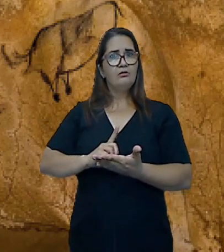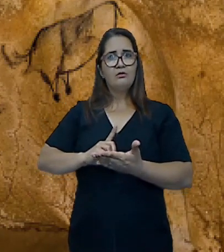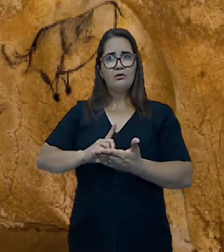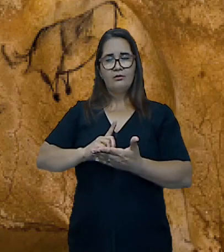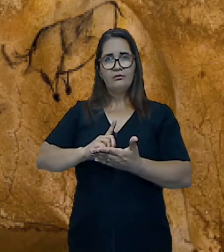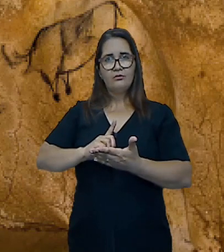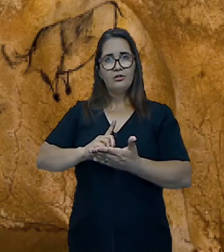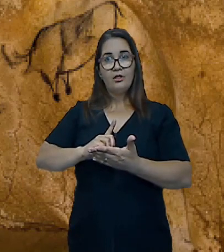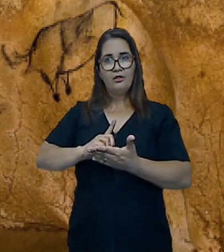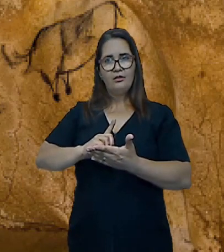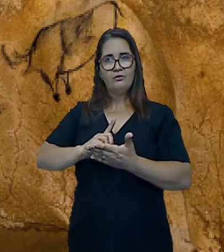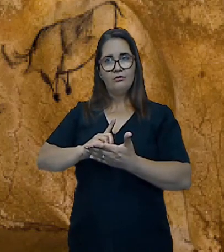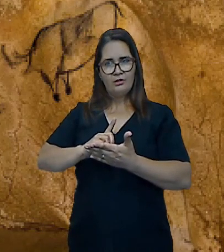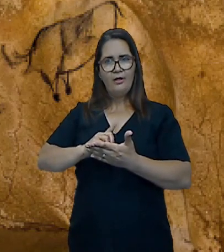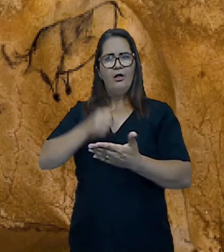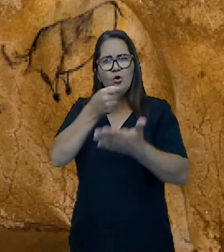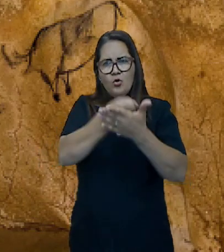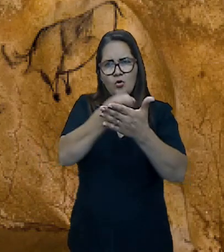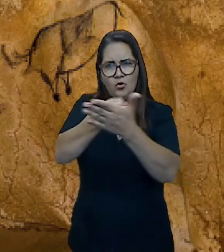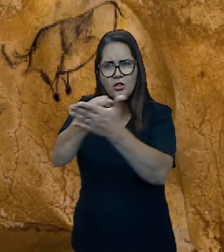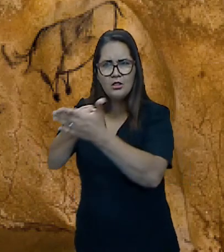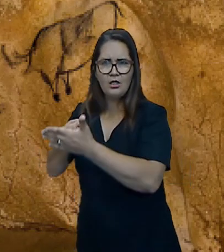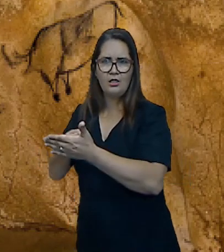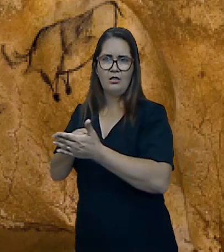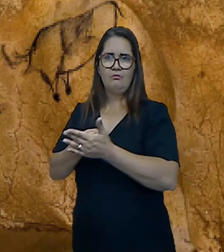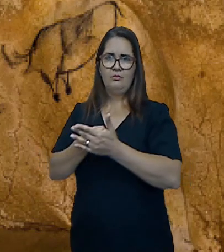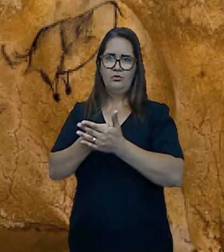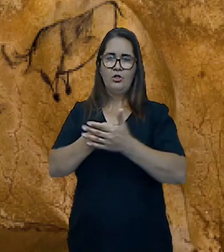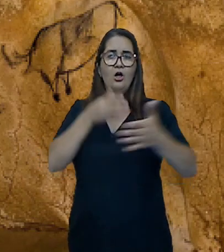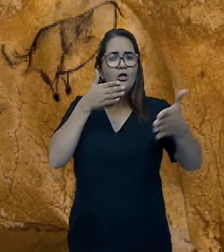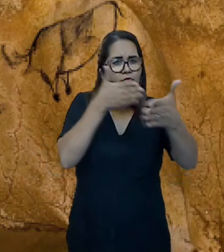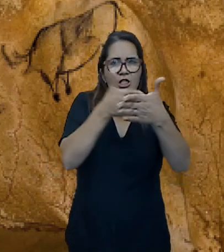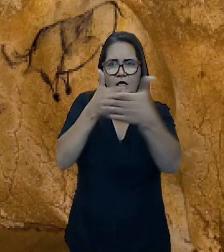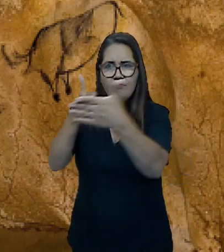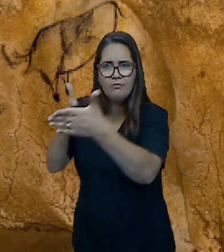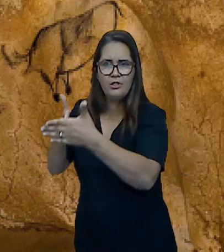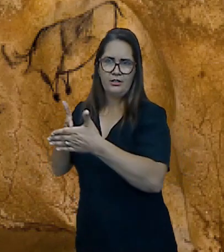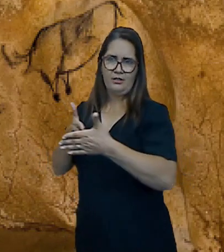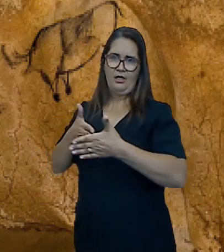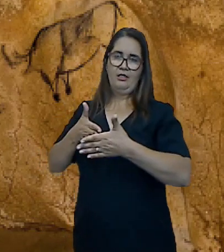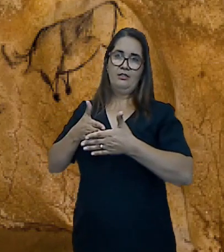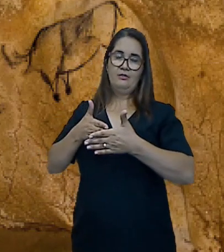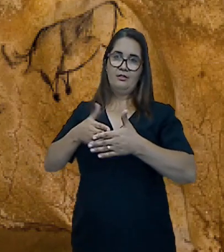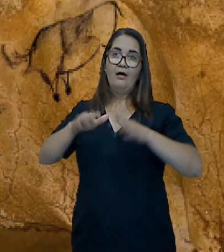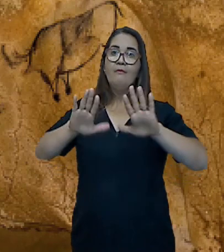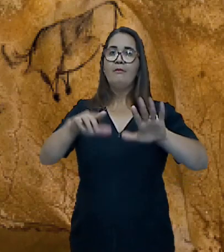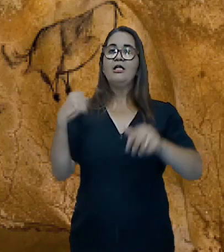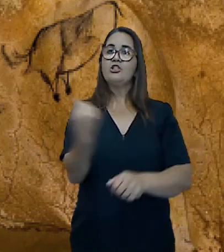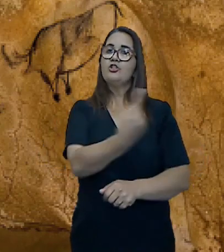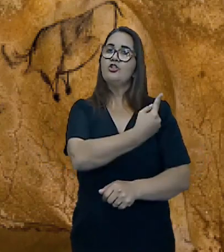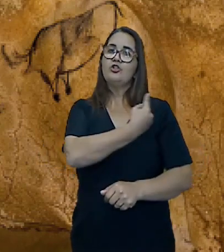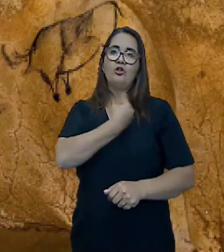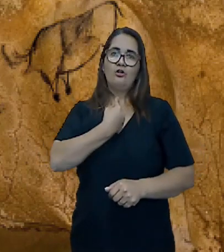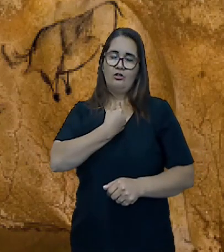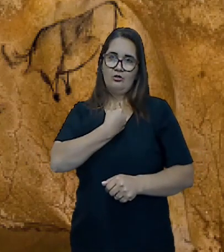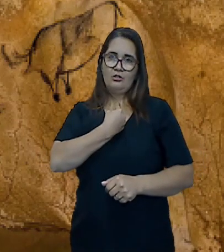Então vamos pensar neste caso e neste assunto. Somos todos africanos.